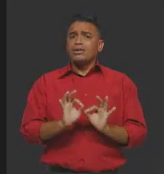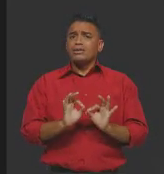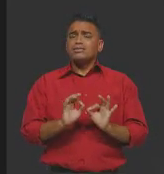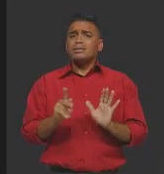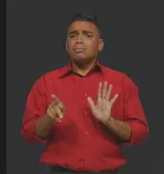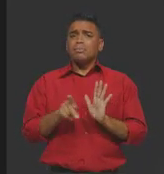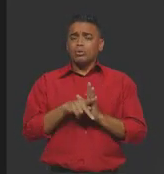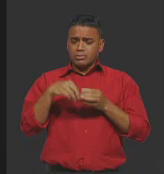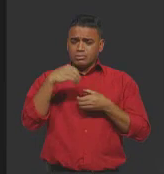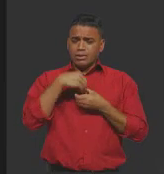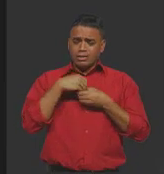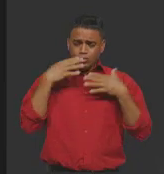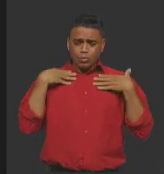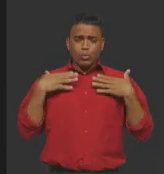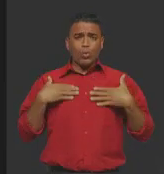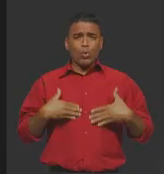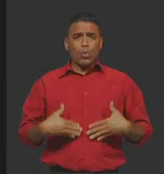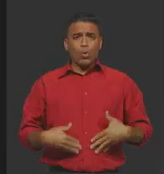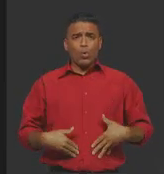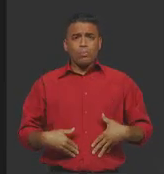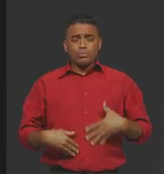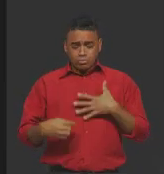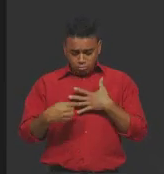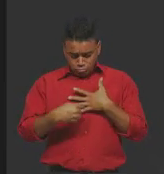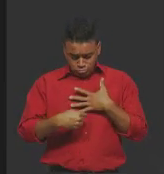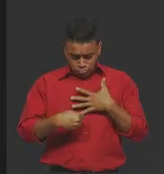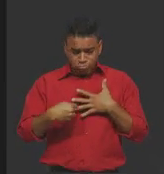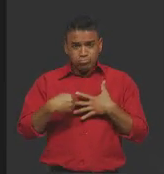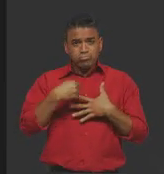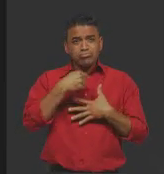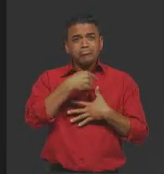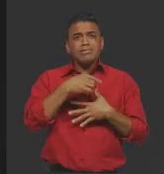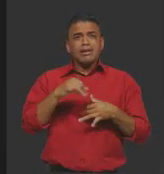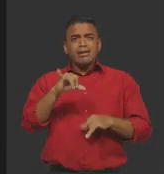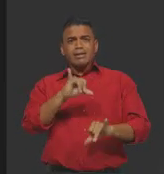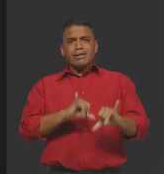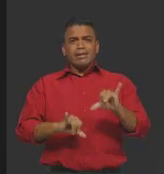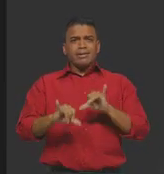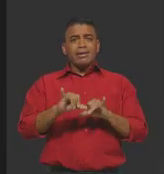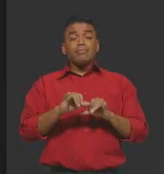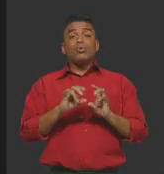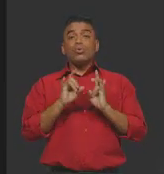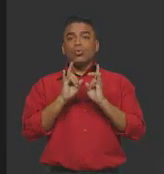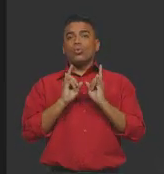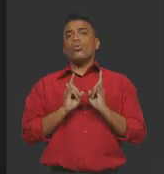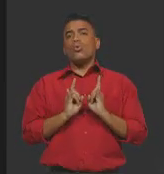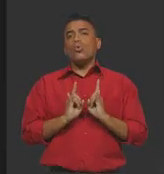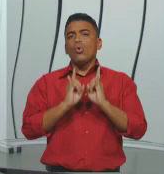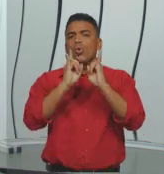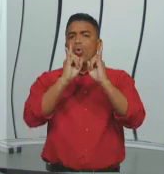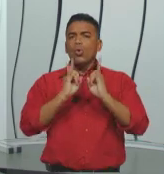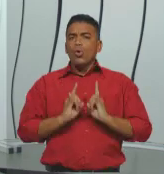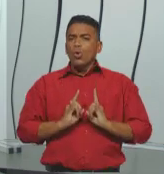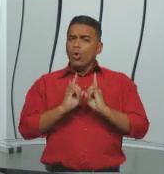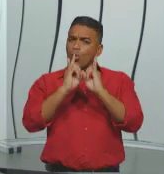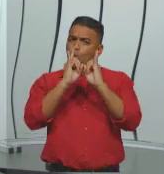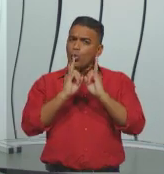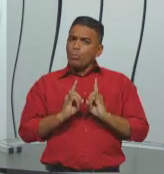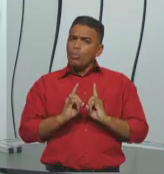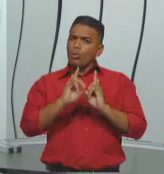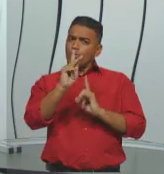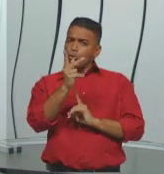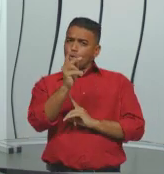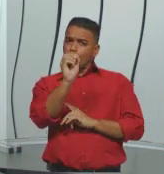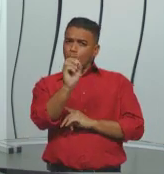corpo humano por meio de mensageiros químicos que nós chamamos de hormônios. Então, quando falarem com